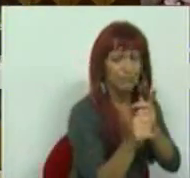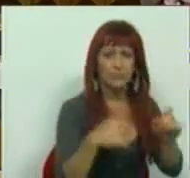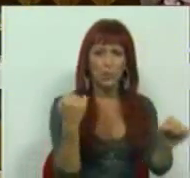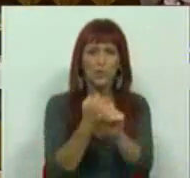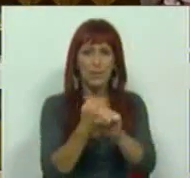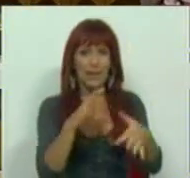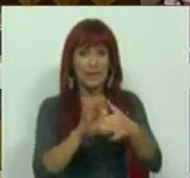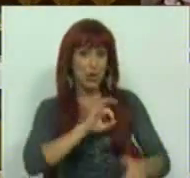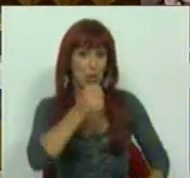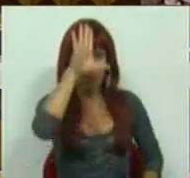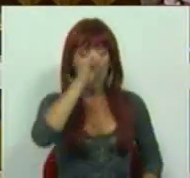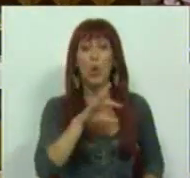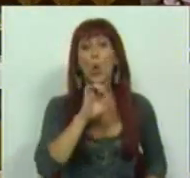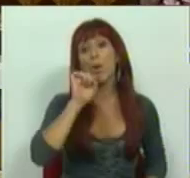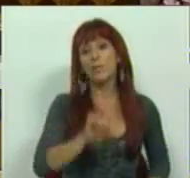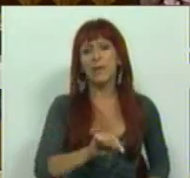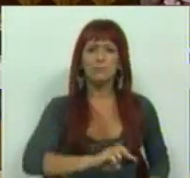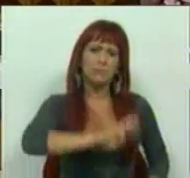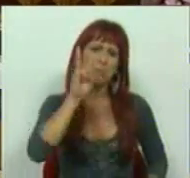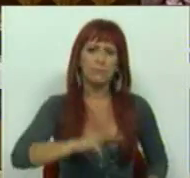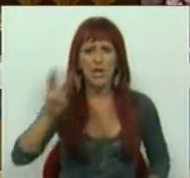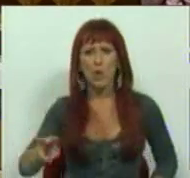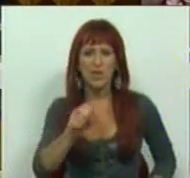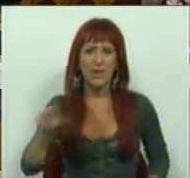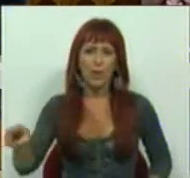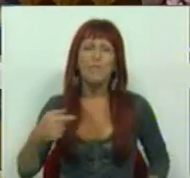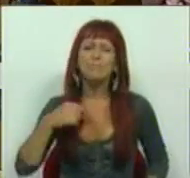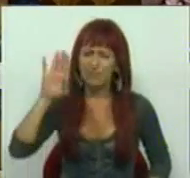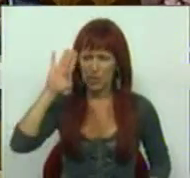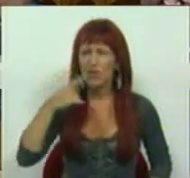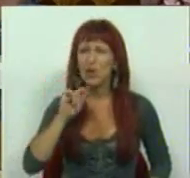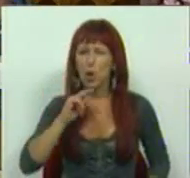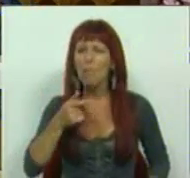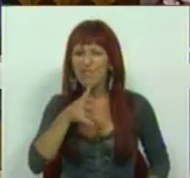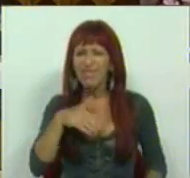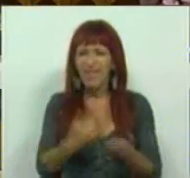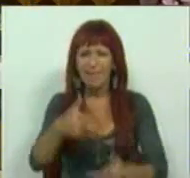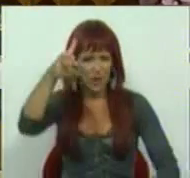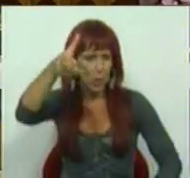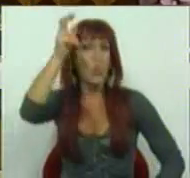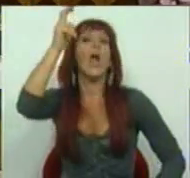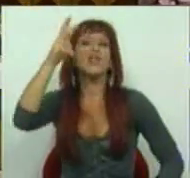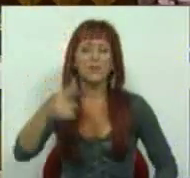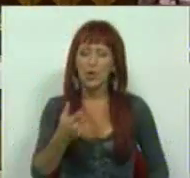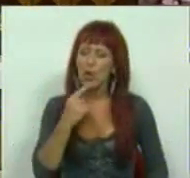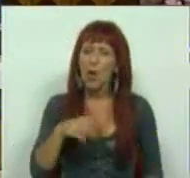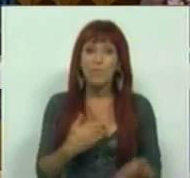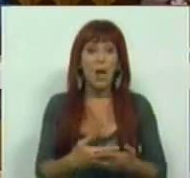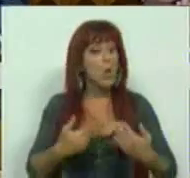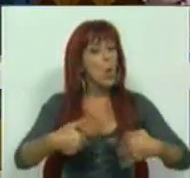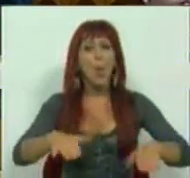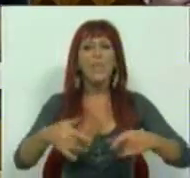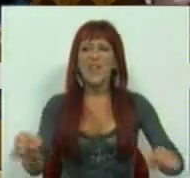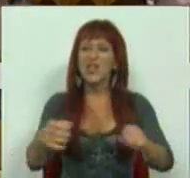Sr. Primeiro-Ministro, estão 8.000 milhões de euros. Eu sei que chamam isso coragem, até chamam não